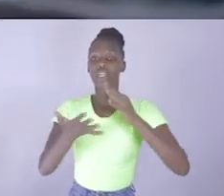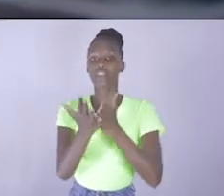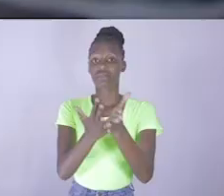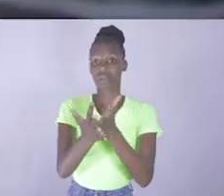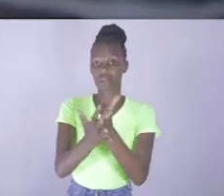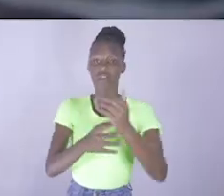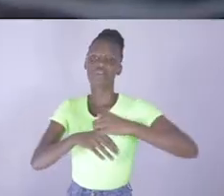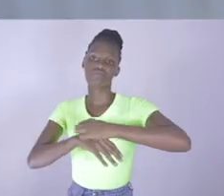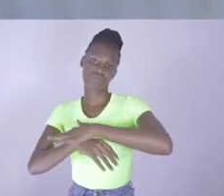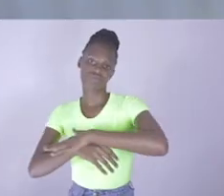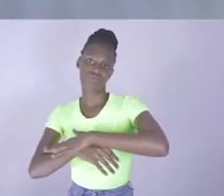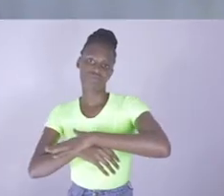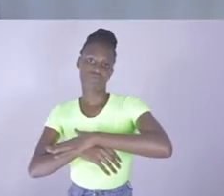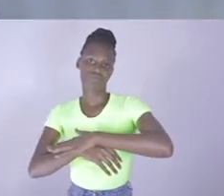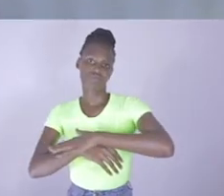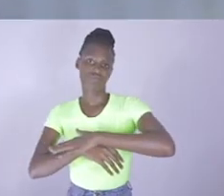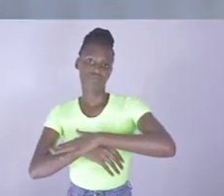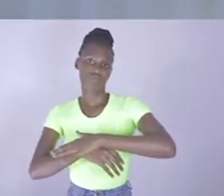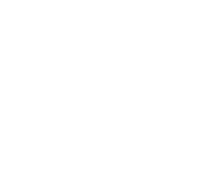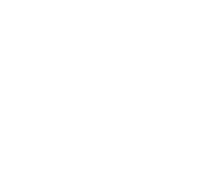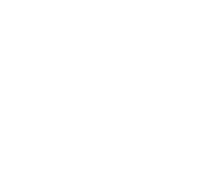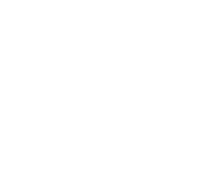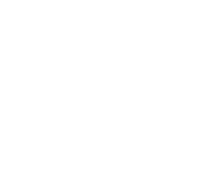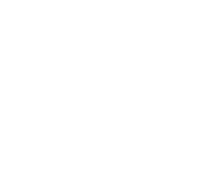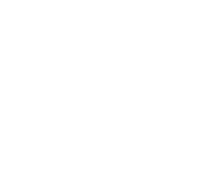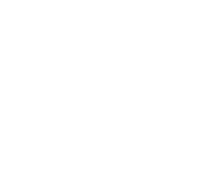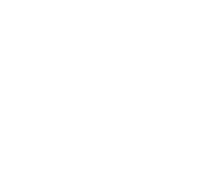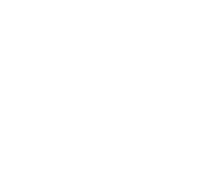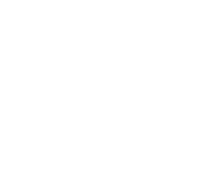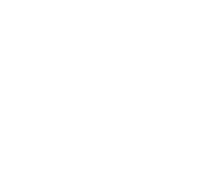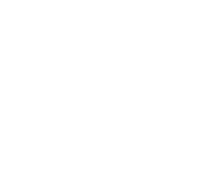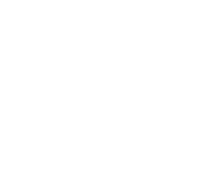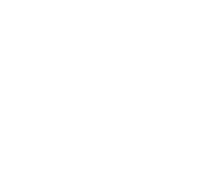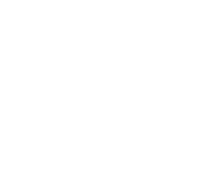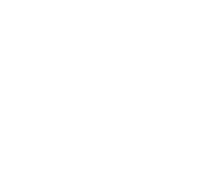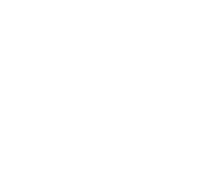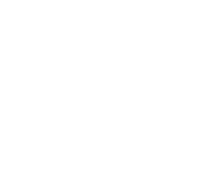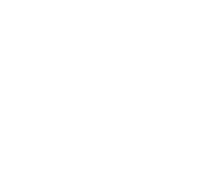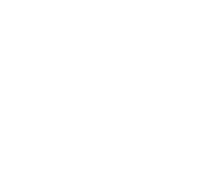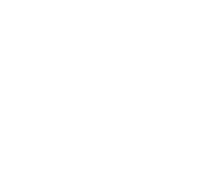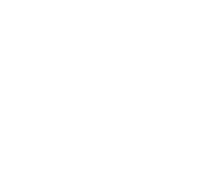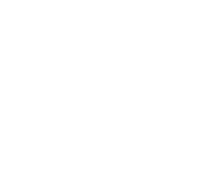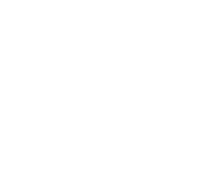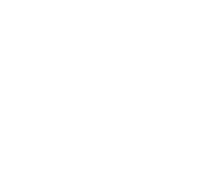à Covid-19 e às novas formas do vírus. Vacinar sim, prevenir